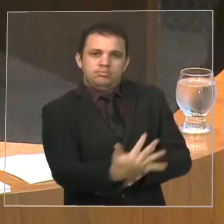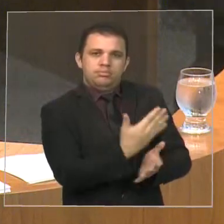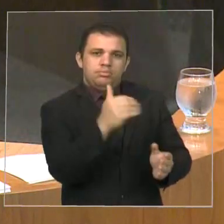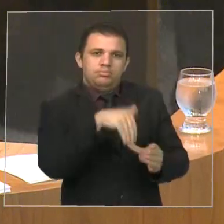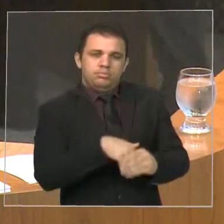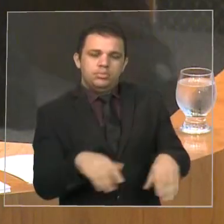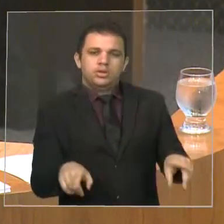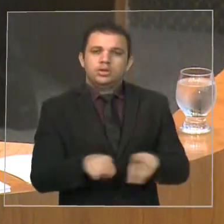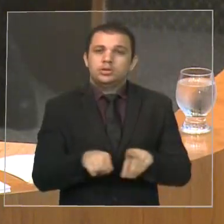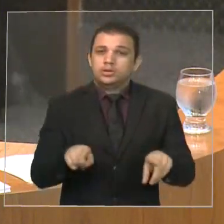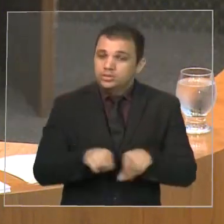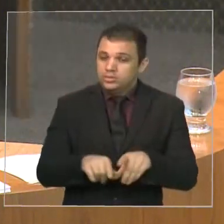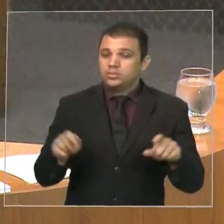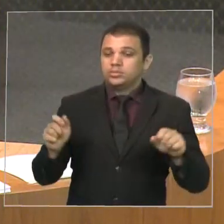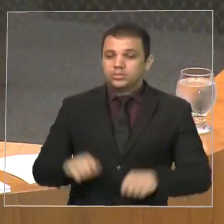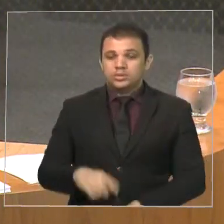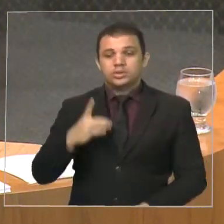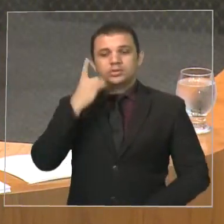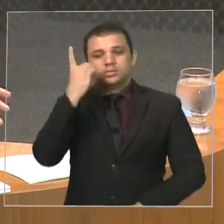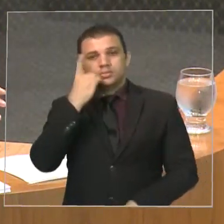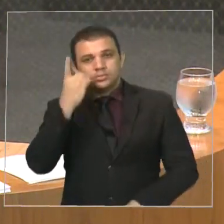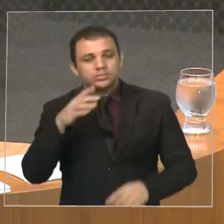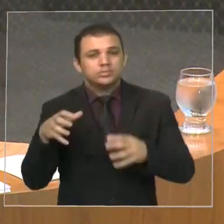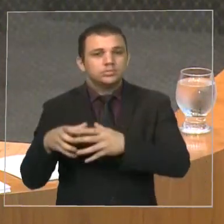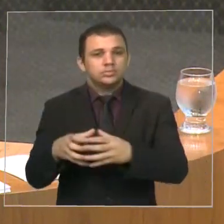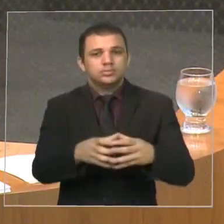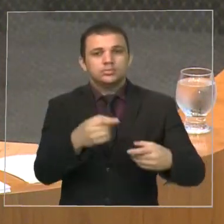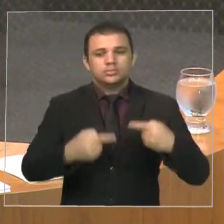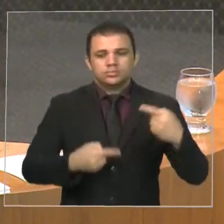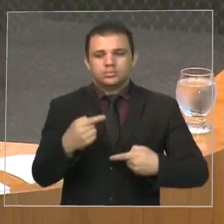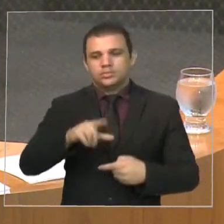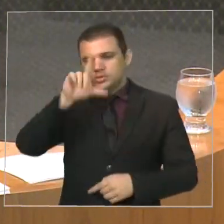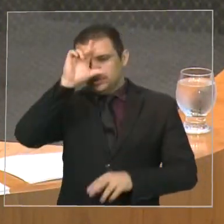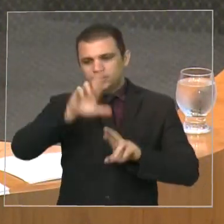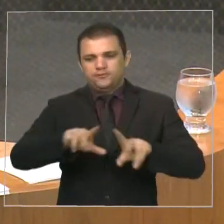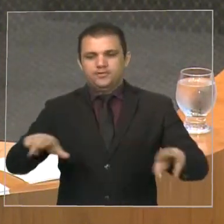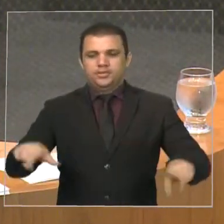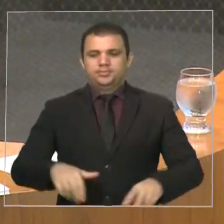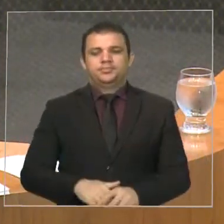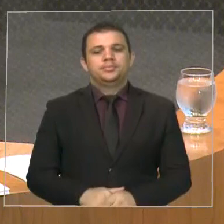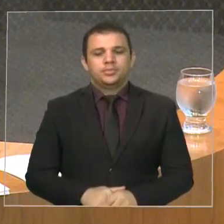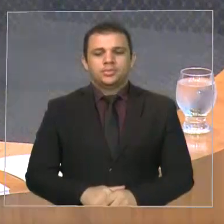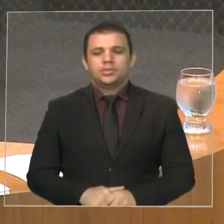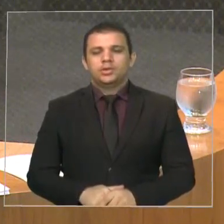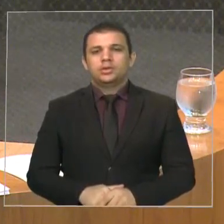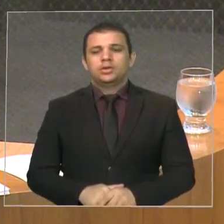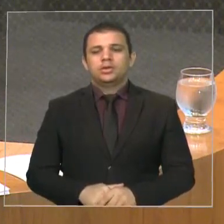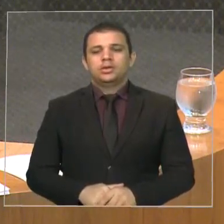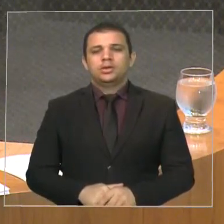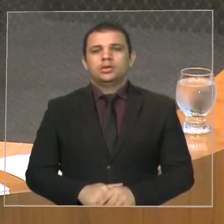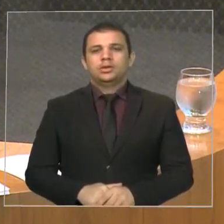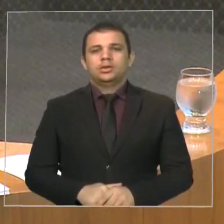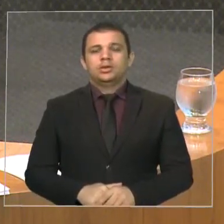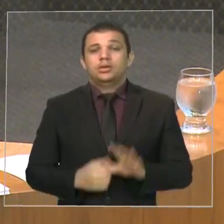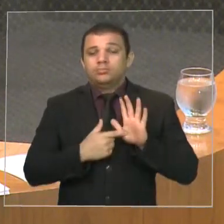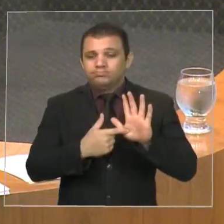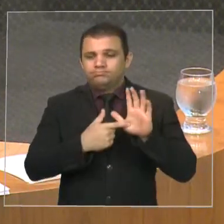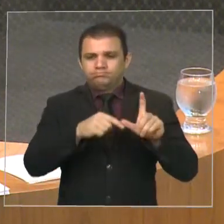deputados, partidos, lideranças de todas as matizes. Diante de todos esses índices